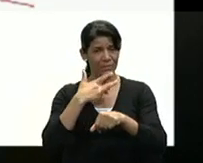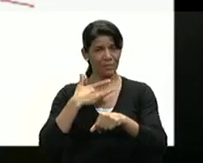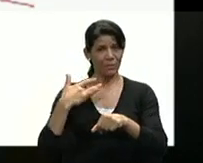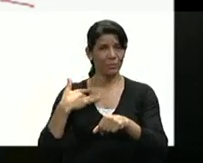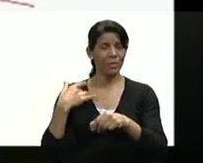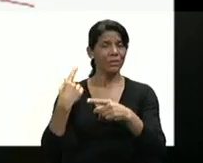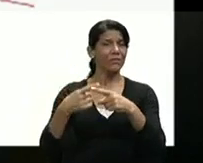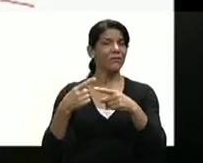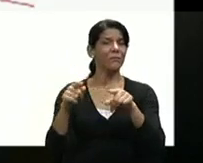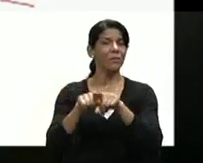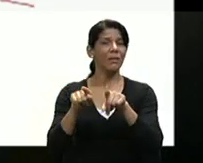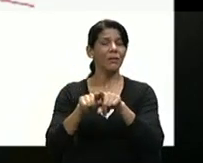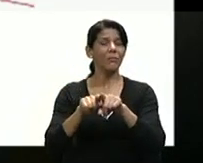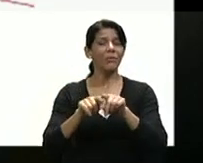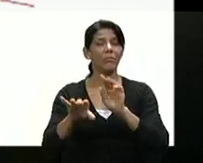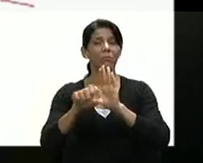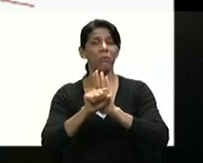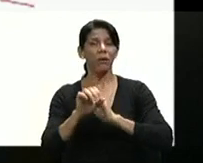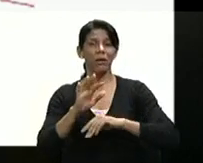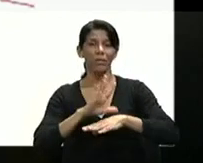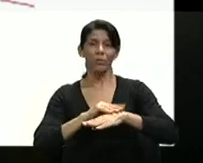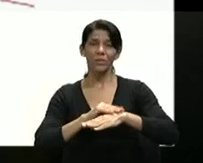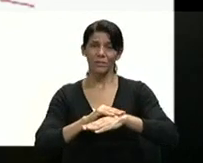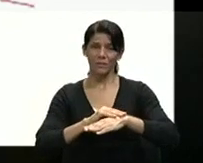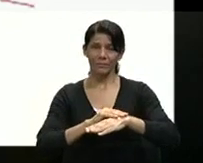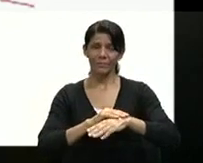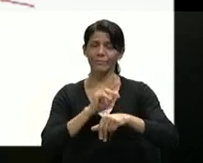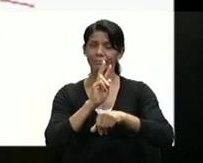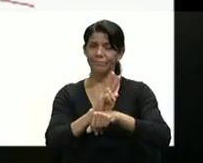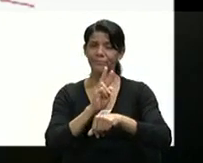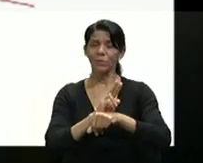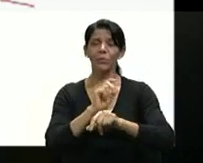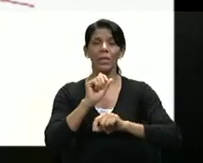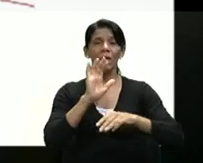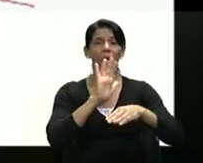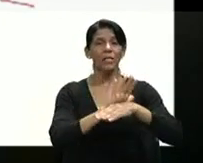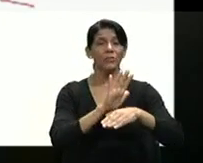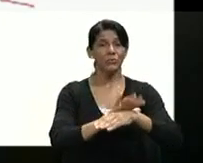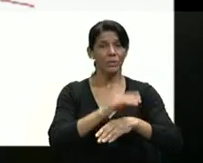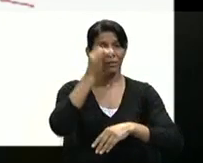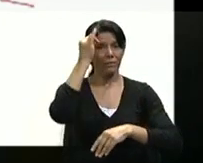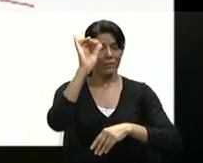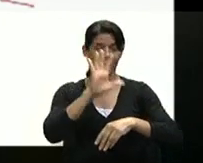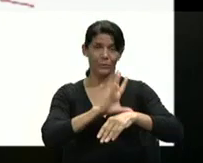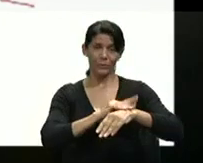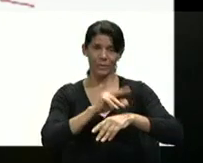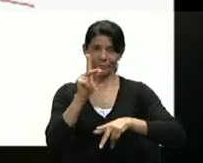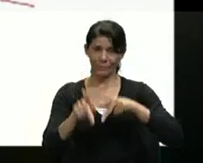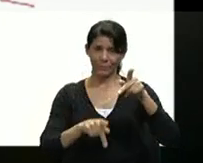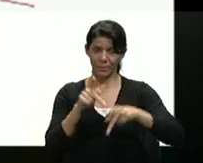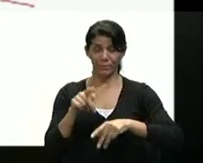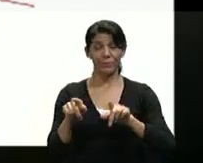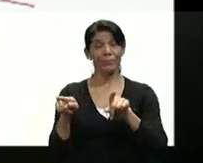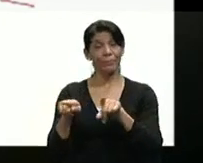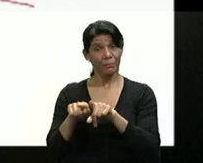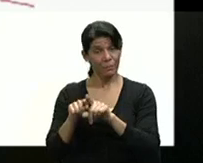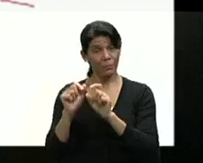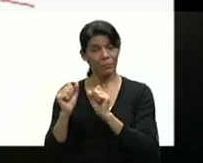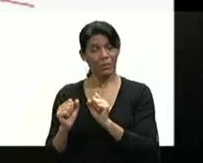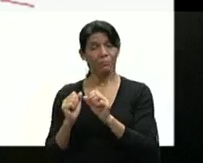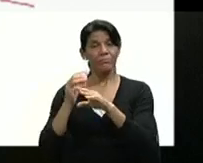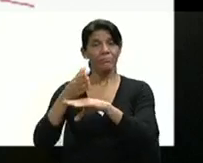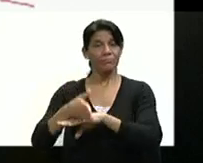promovendo medidas que impactem de forma significativa na saúde da população. E pode atuar também através do